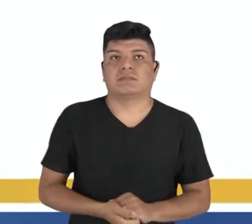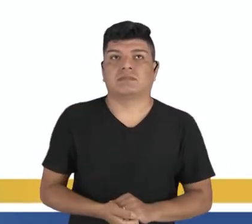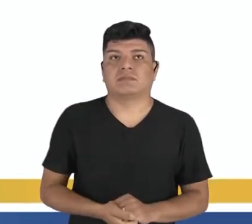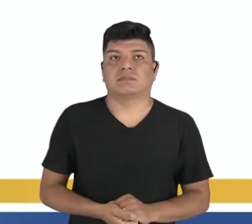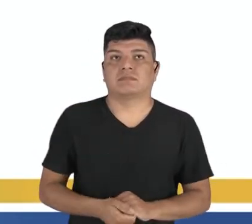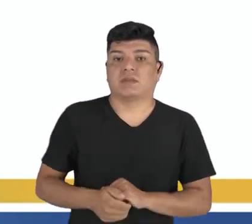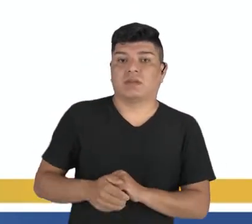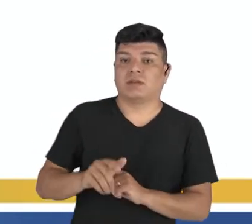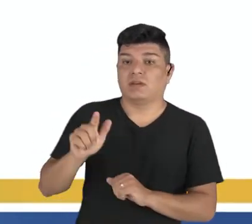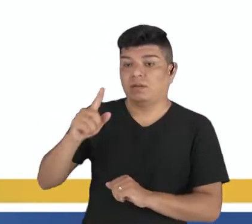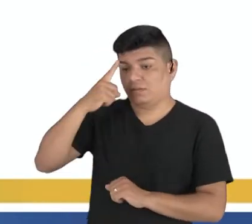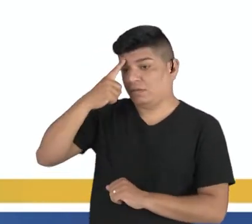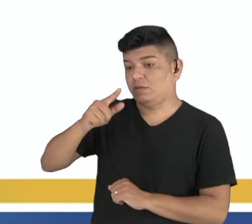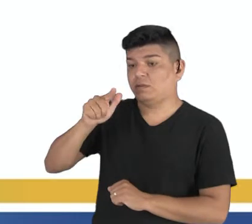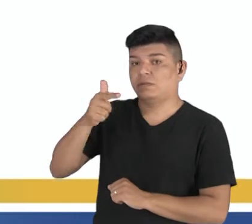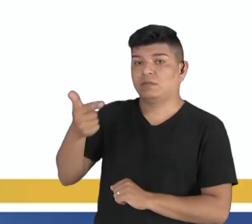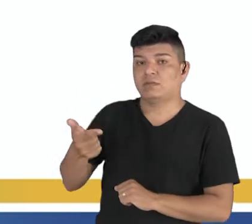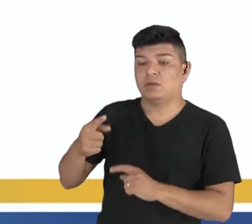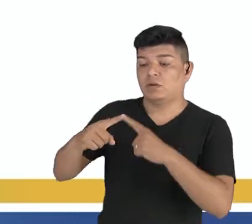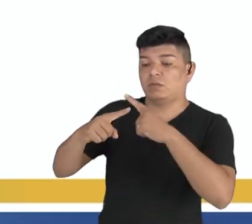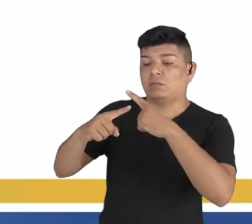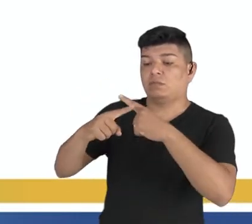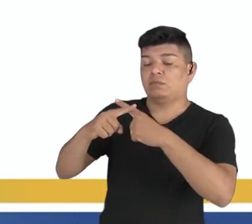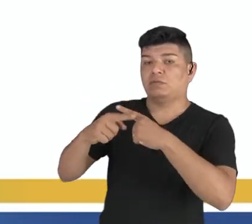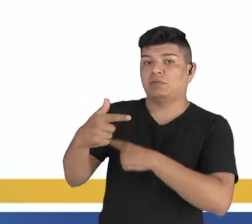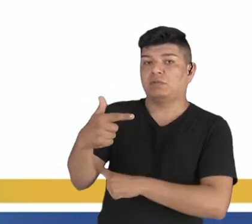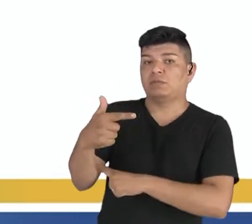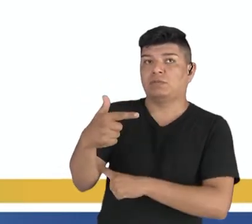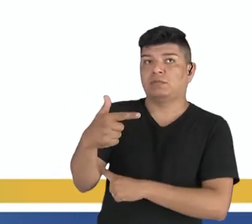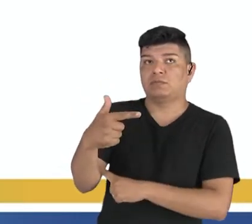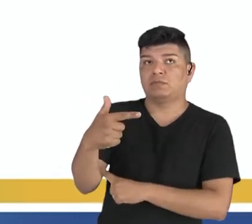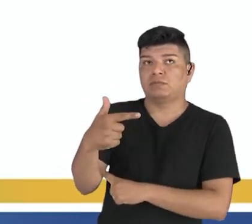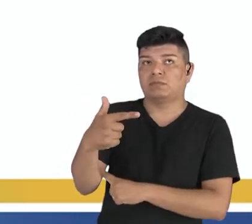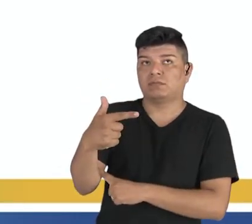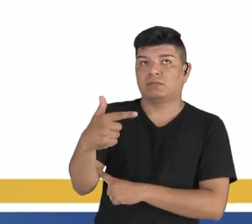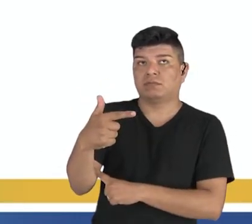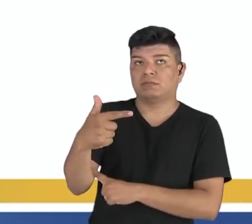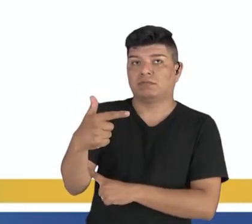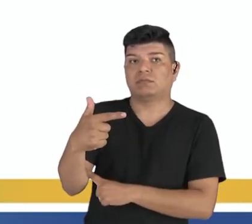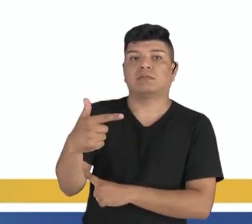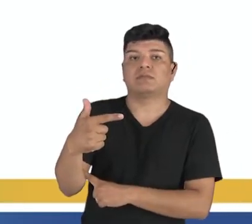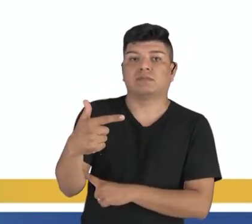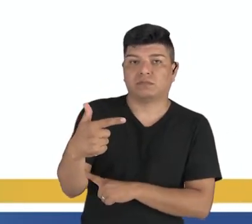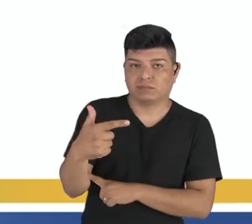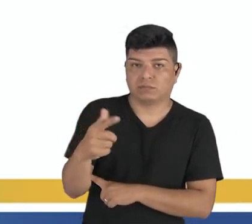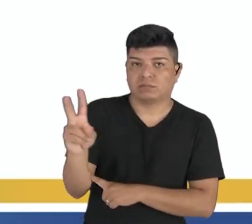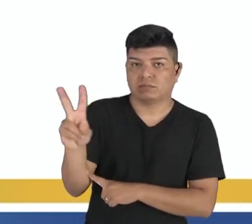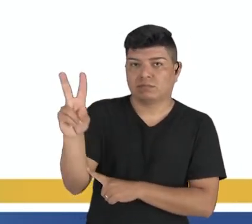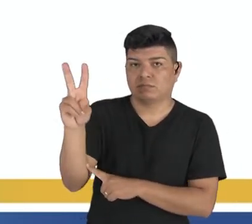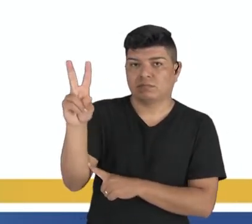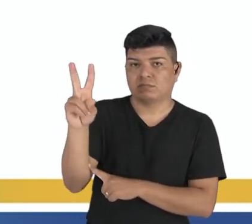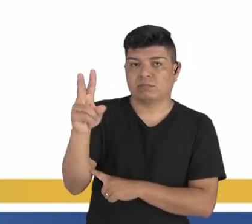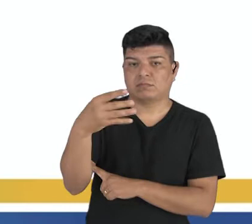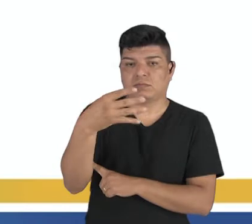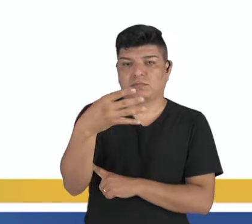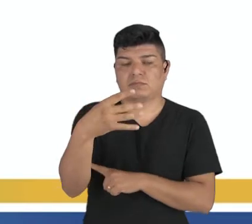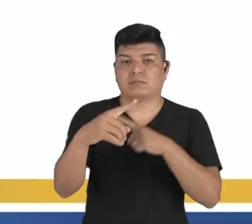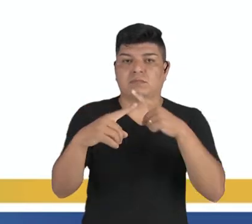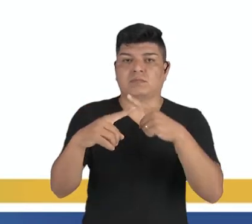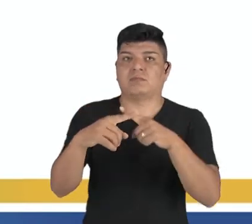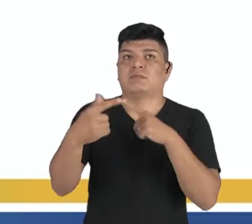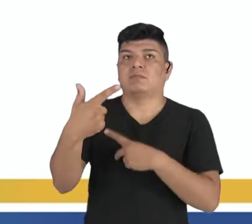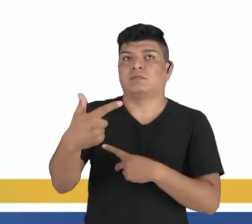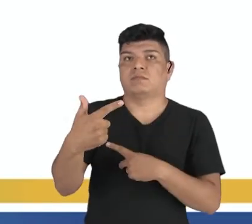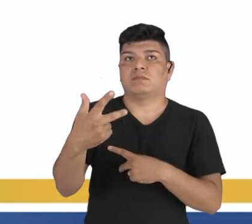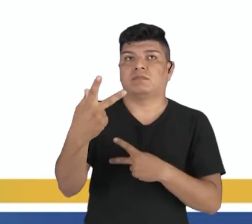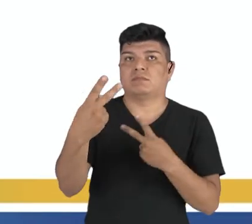aí ele deu outro comando, multiplique por 2. E aí ela multiplicou esse valor 4 por 2 e o